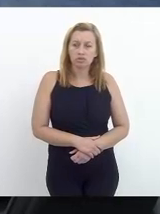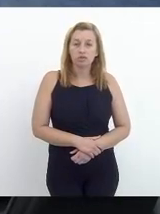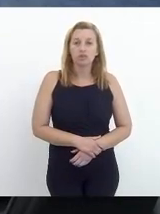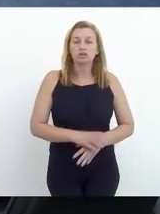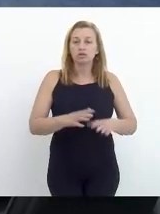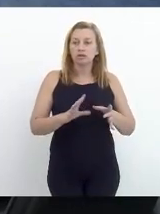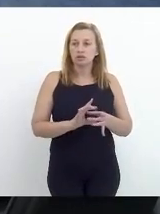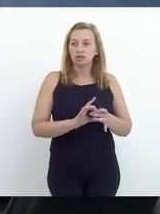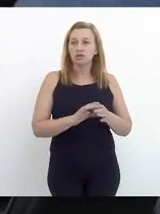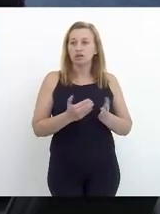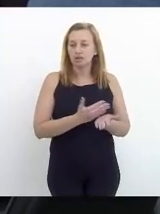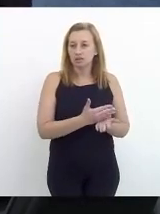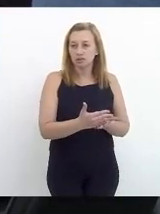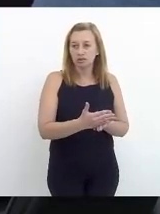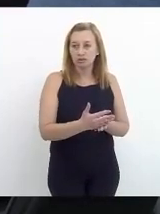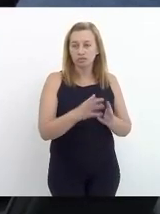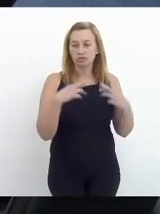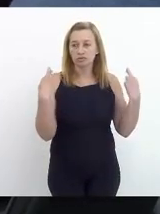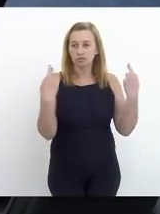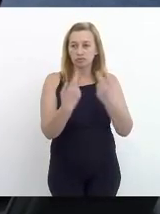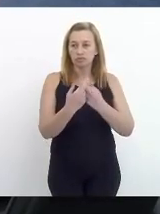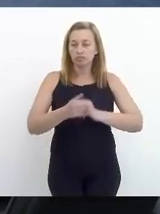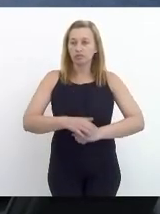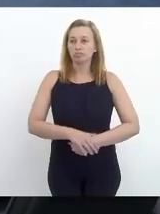Está reaberta a sessão.